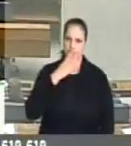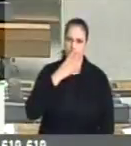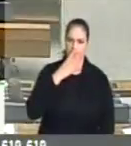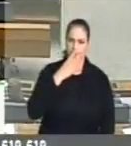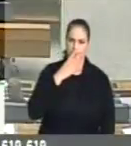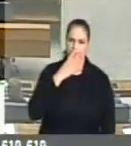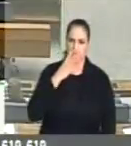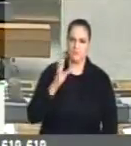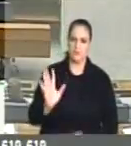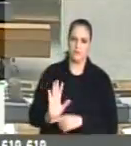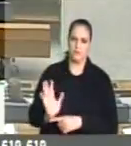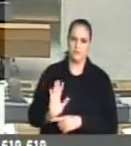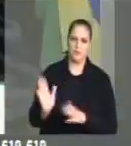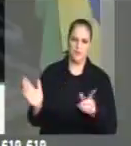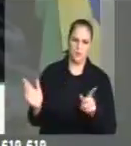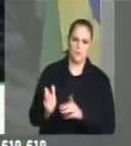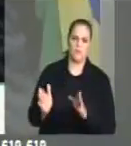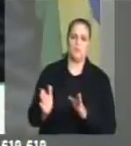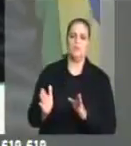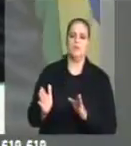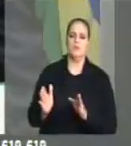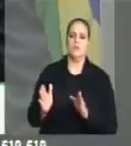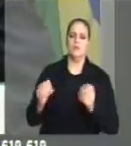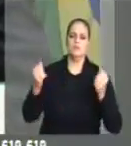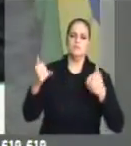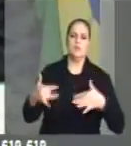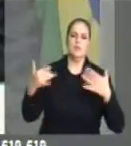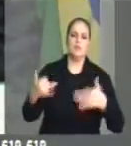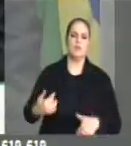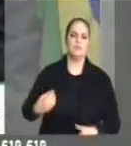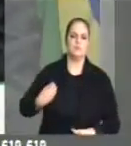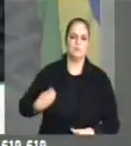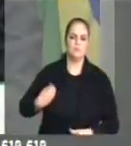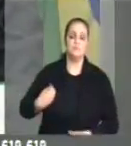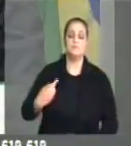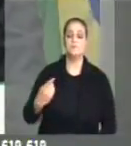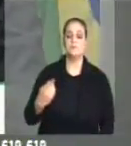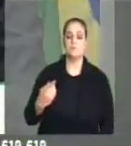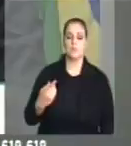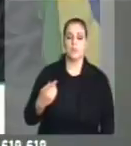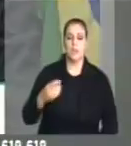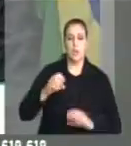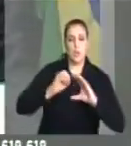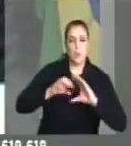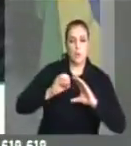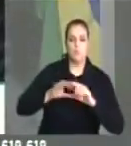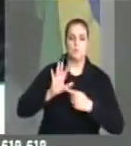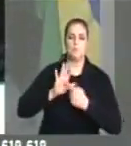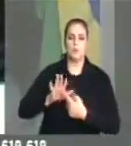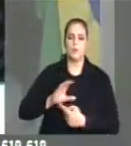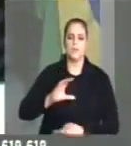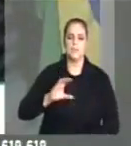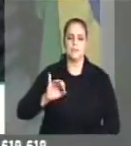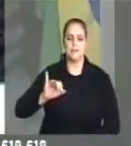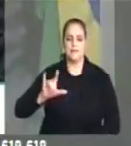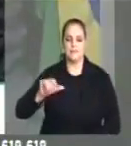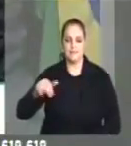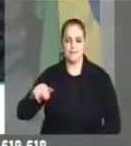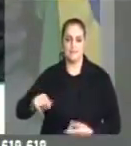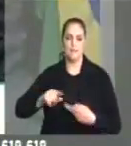a um documentário na Globo, onde a Celina, onde o Tito, onde o Moreno